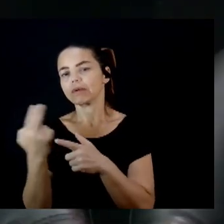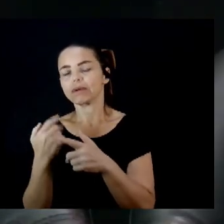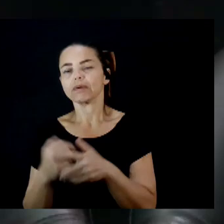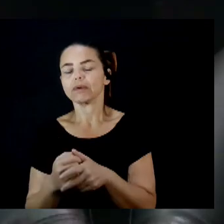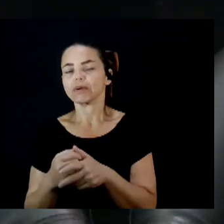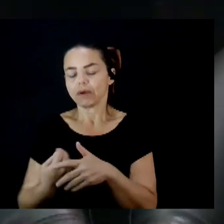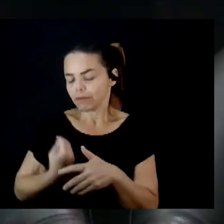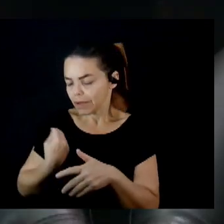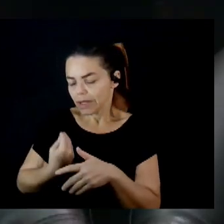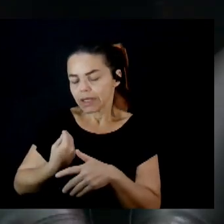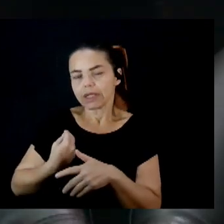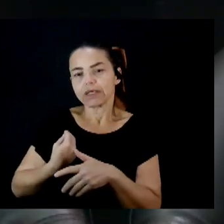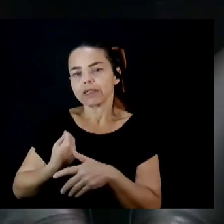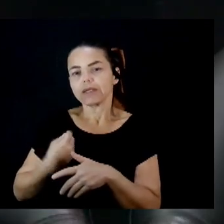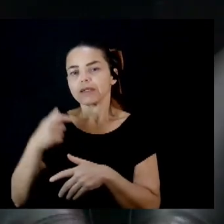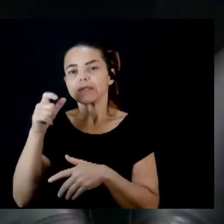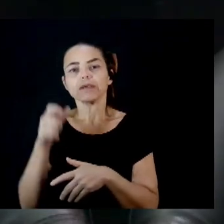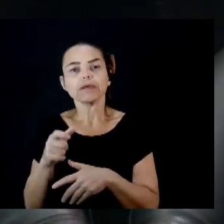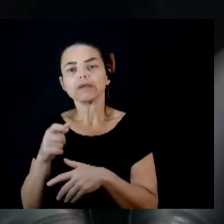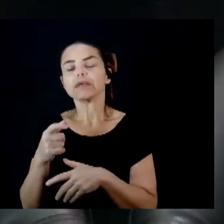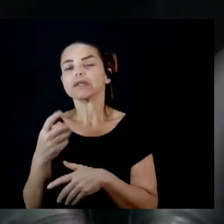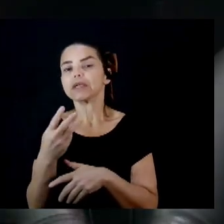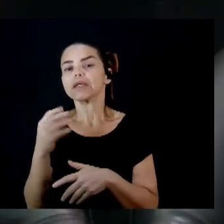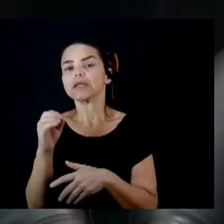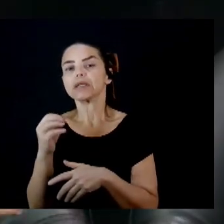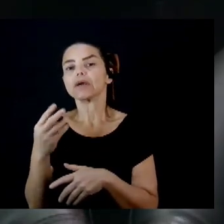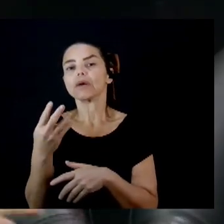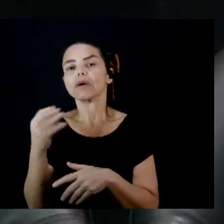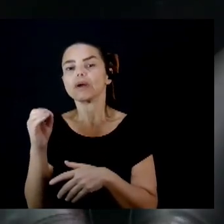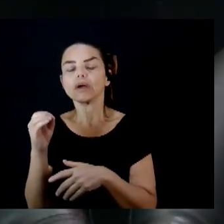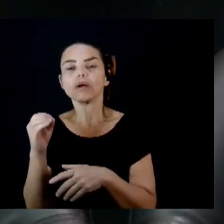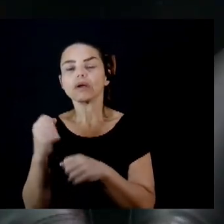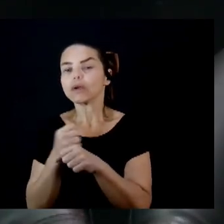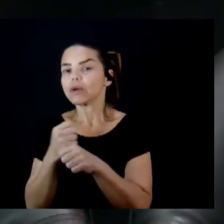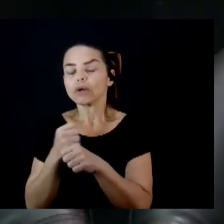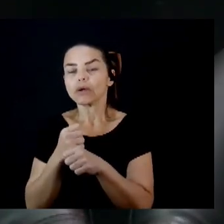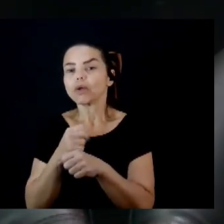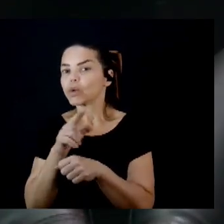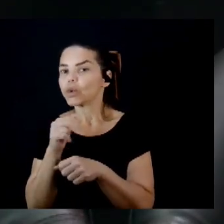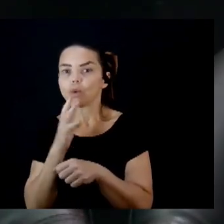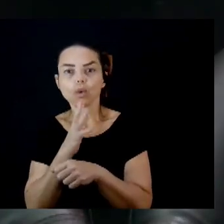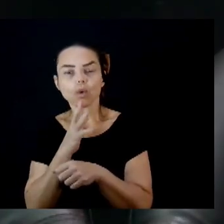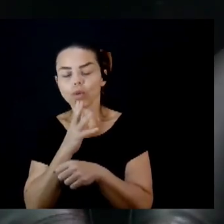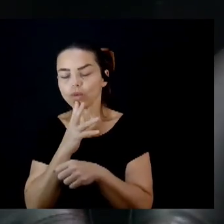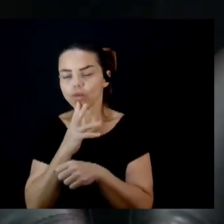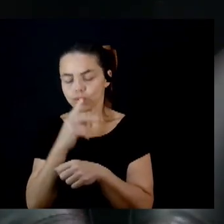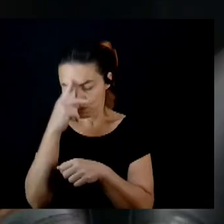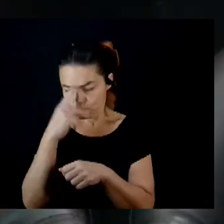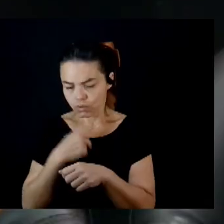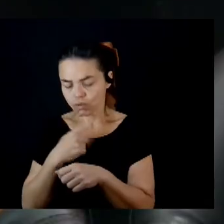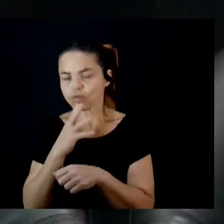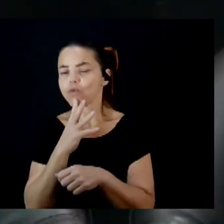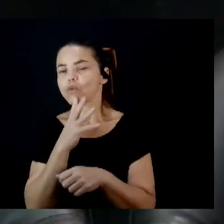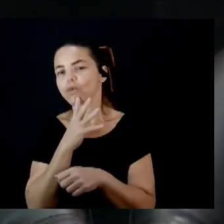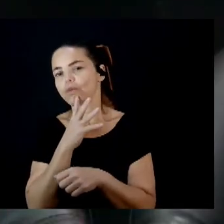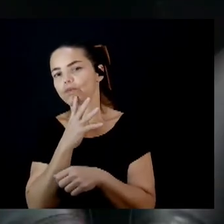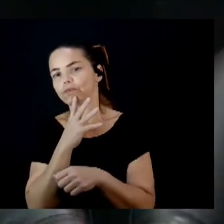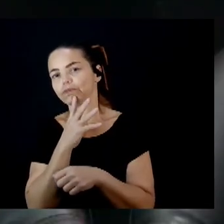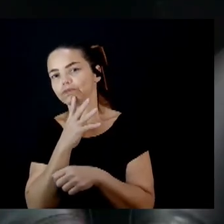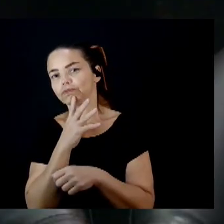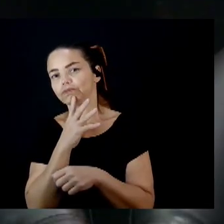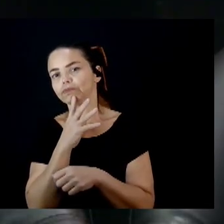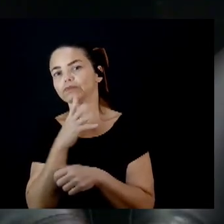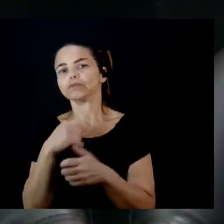com a pessoa 30, 40 anos. Você nunca vai conhecer ela integralmente, porque nem ela se conhece integralmente. Perfeito. Então,